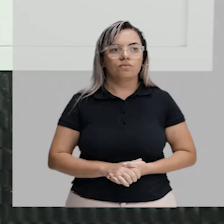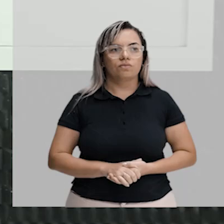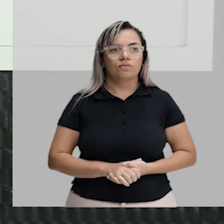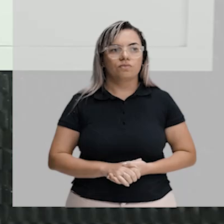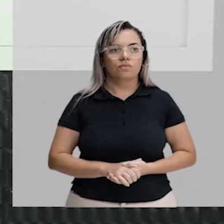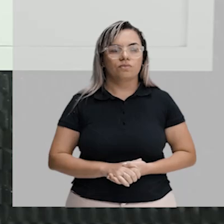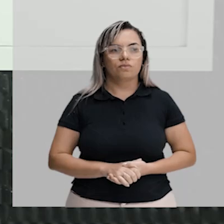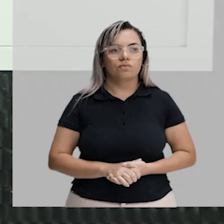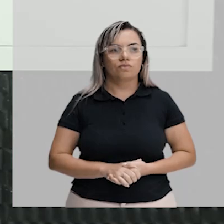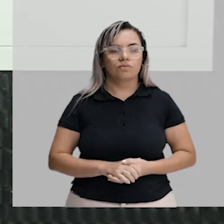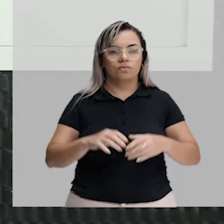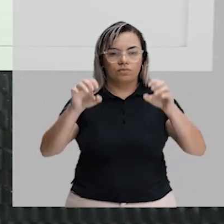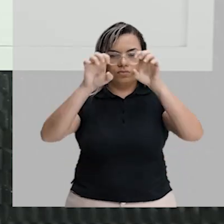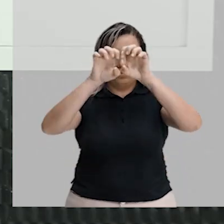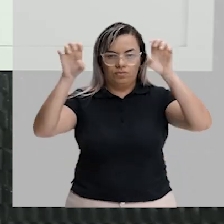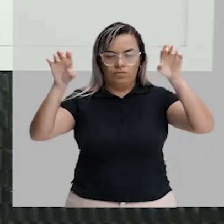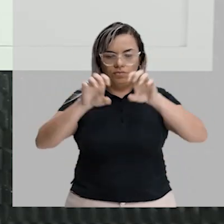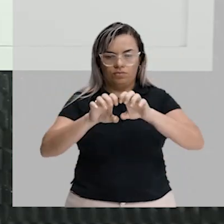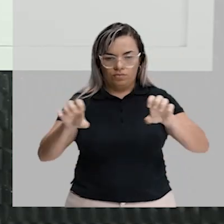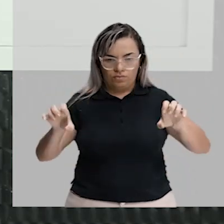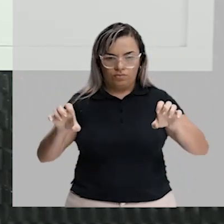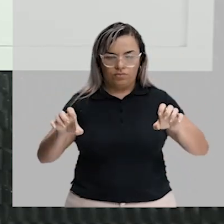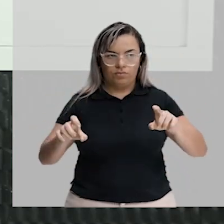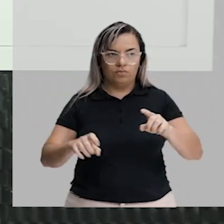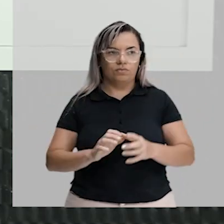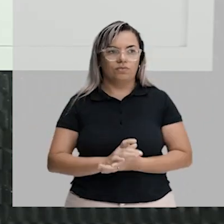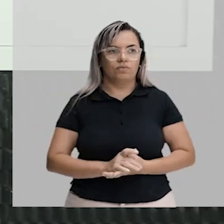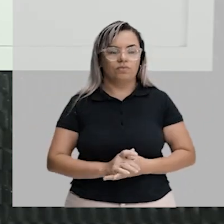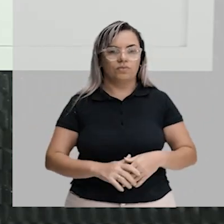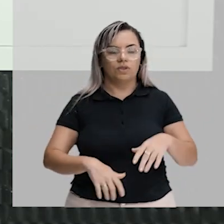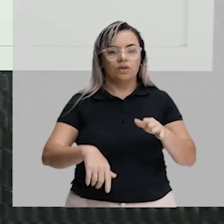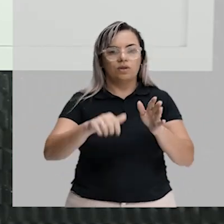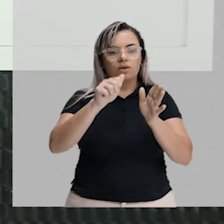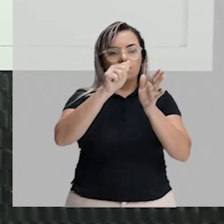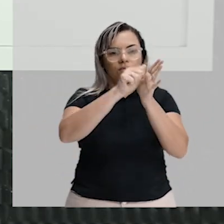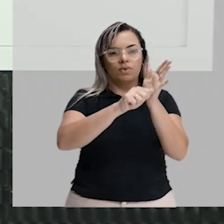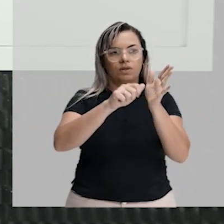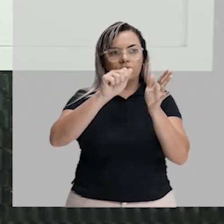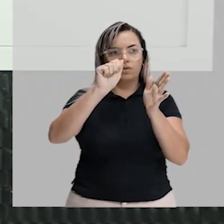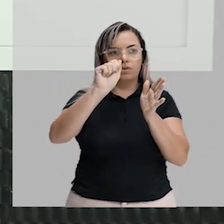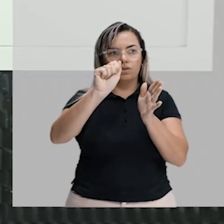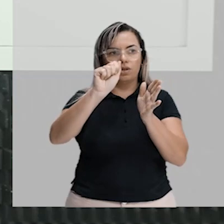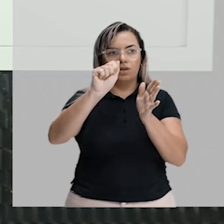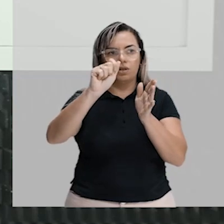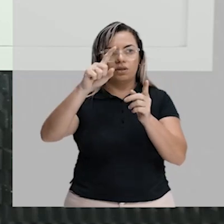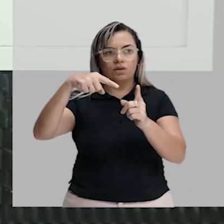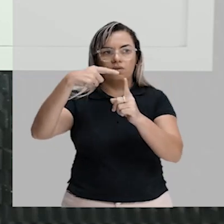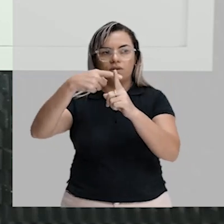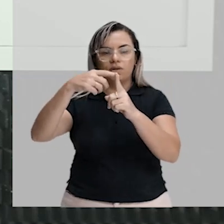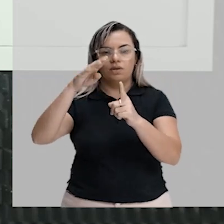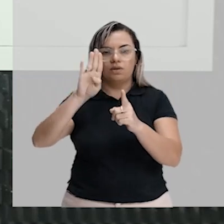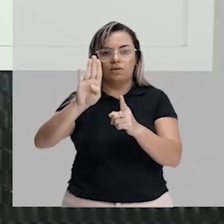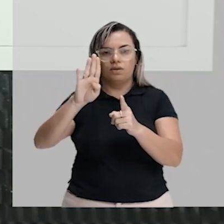Menos A mais B igual a 1. E